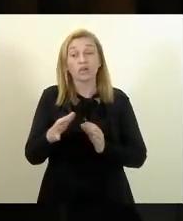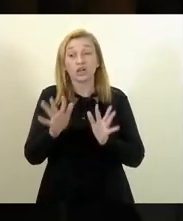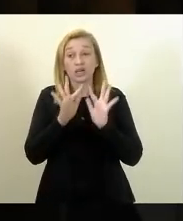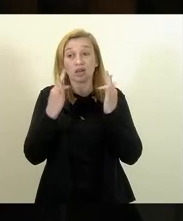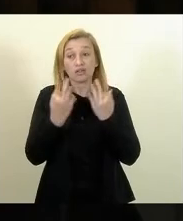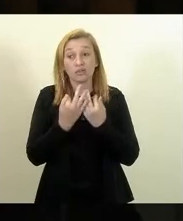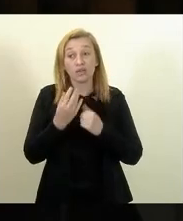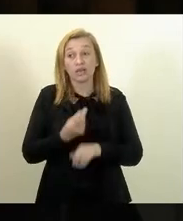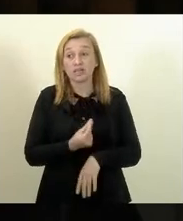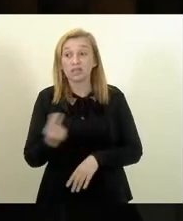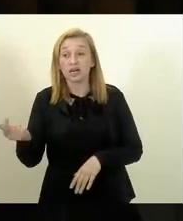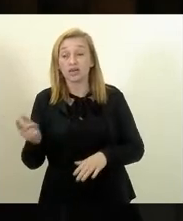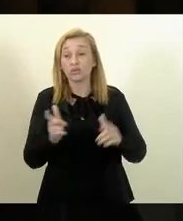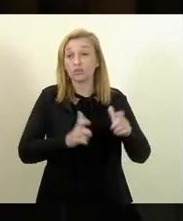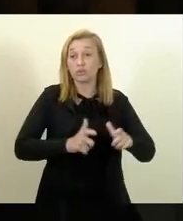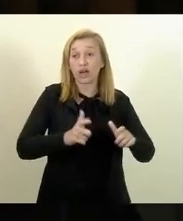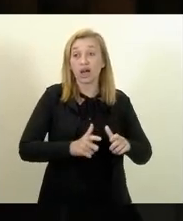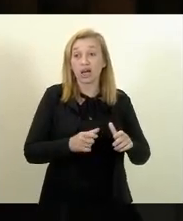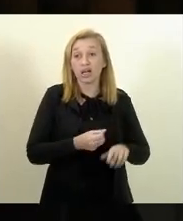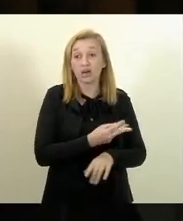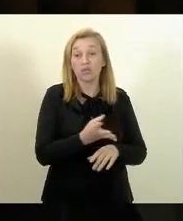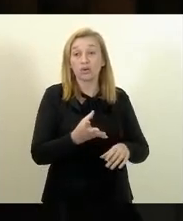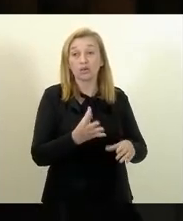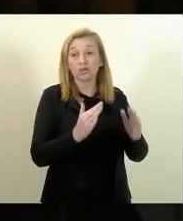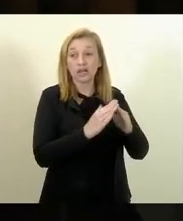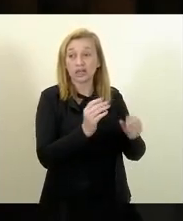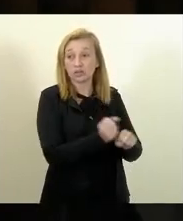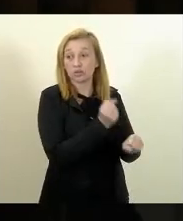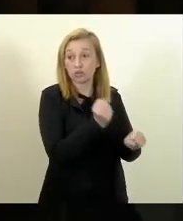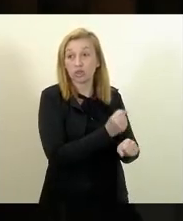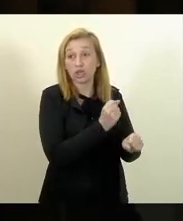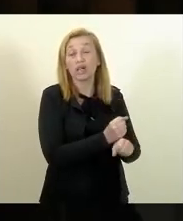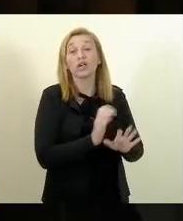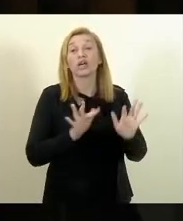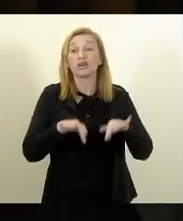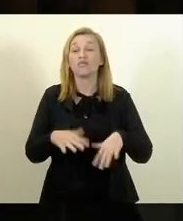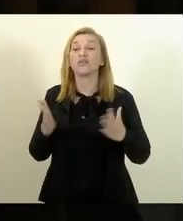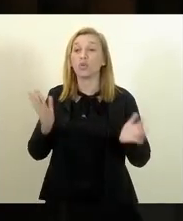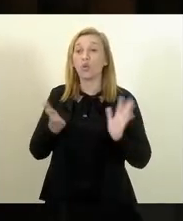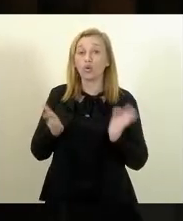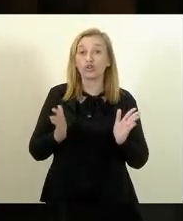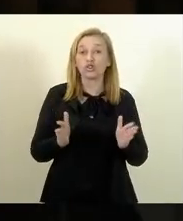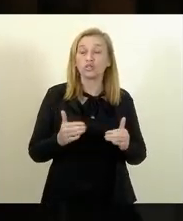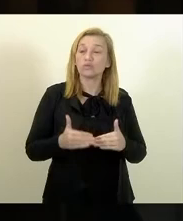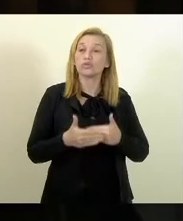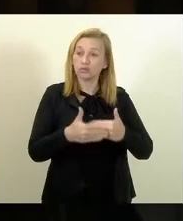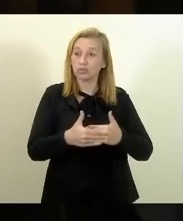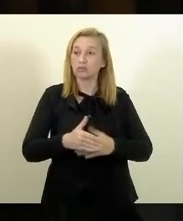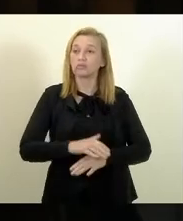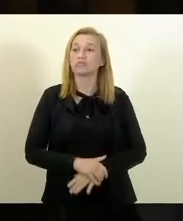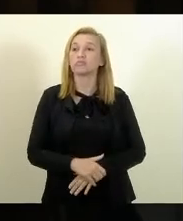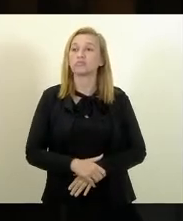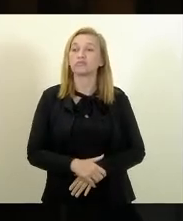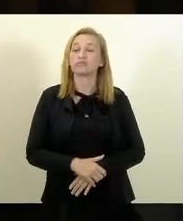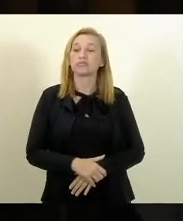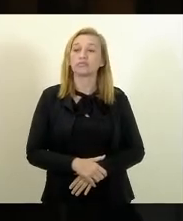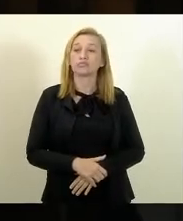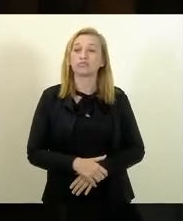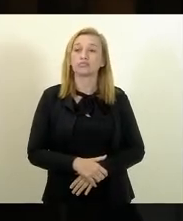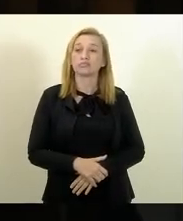Novo Horizonte enquanto suas casas estão sendo construídas. Enfim, e hoje foi dado mais um passo.